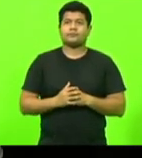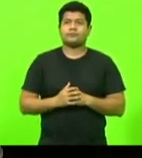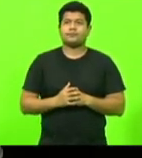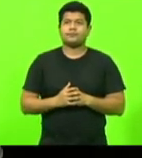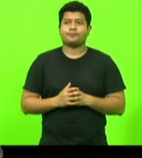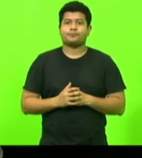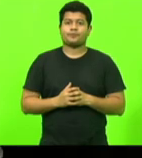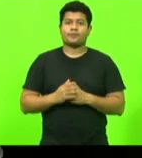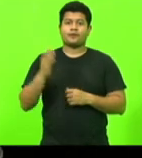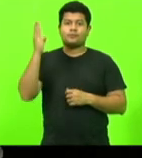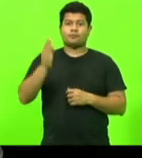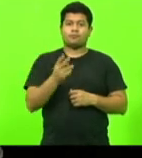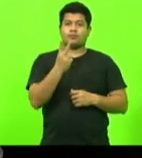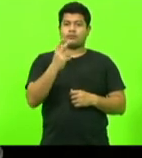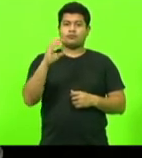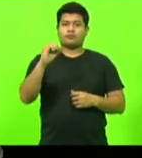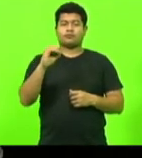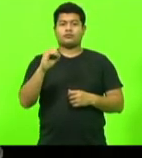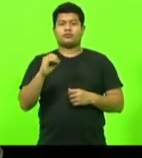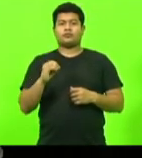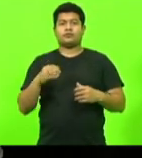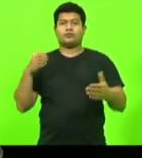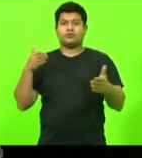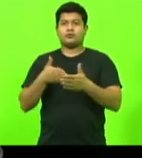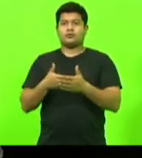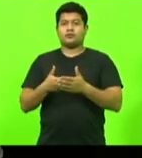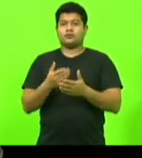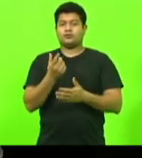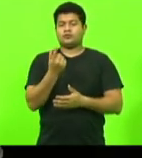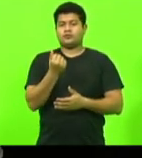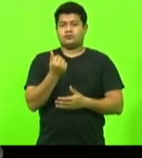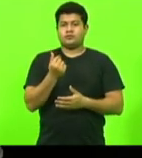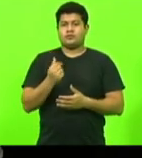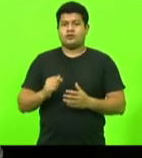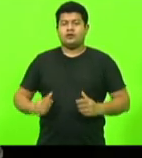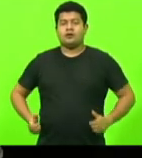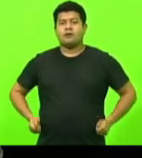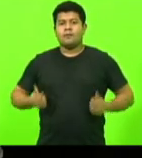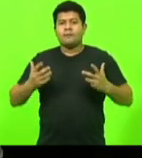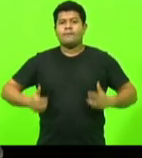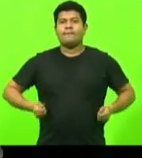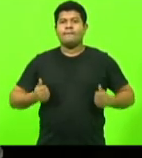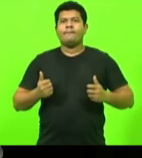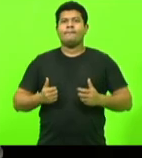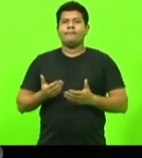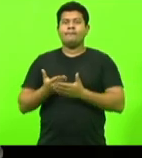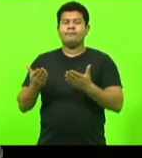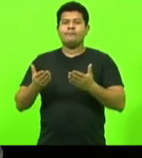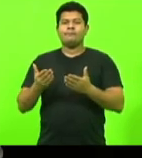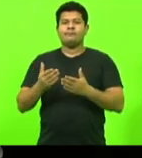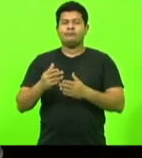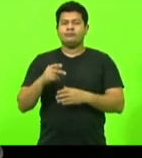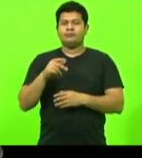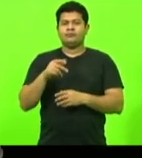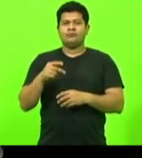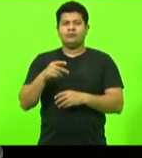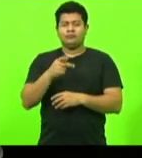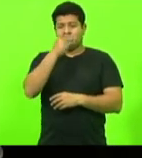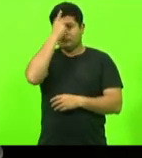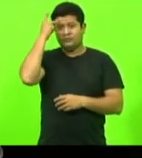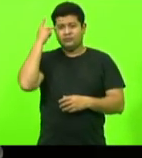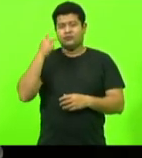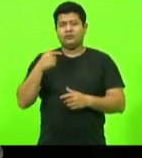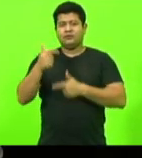de 2020, que inibiu a aplicação de despesas de pessoal inativo da educação para fins de apuração